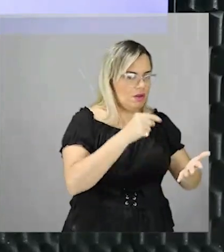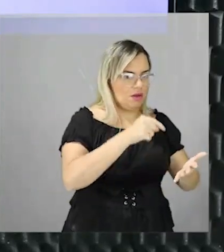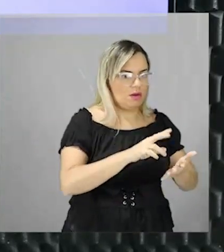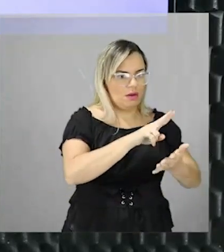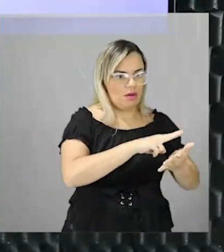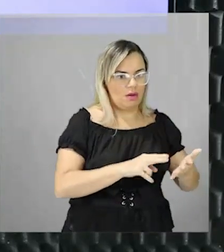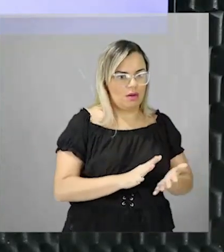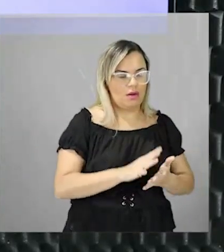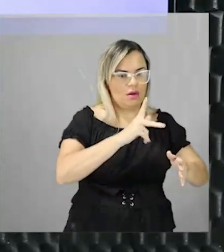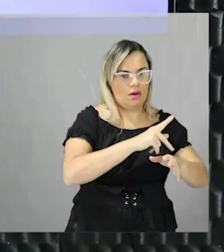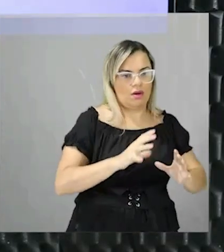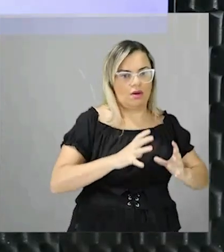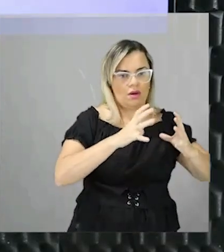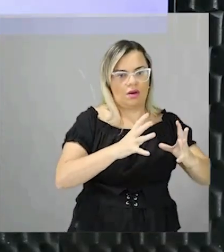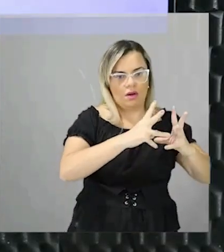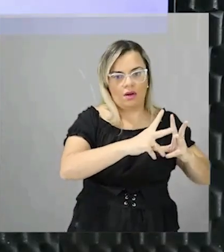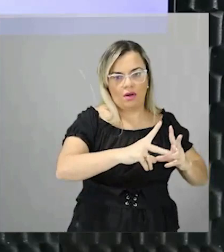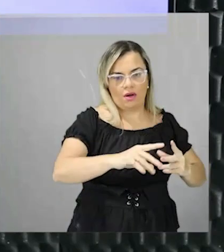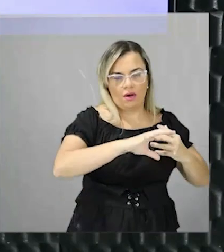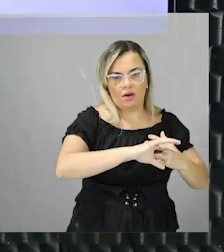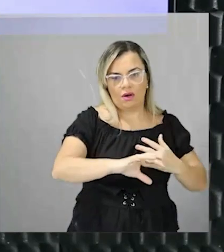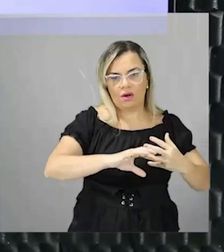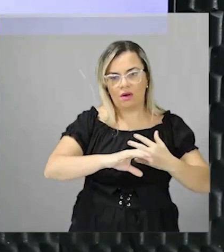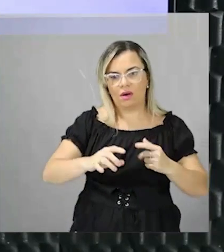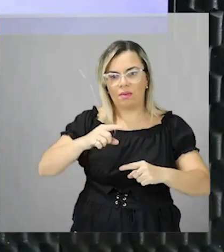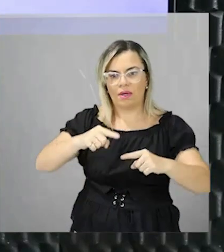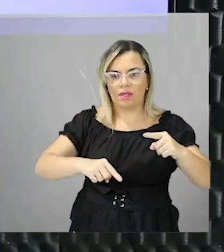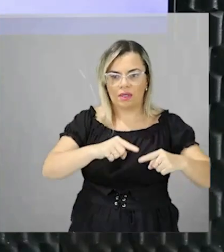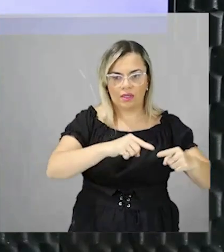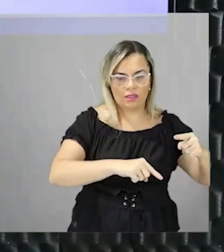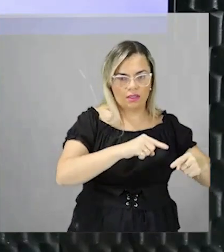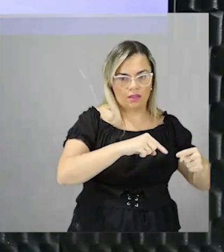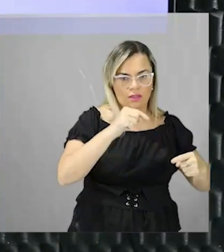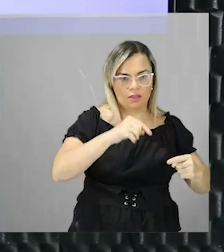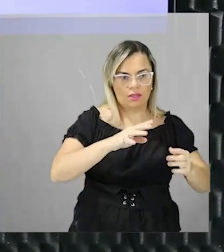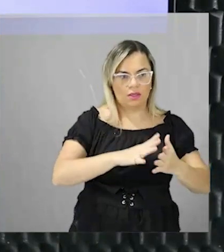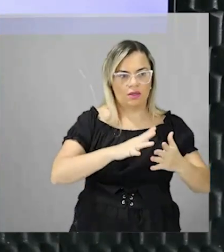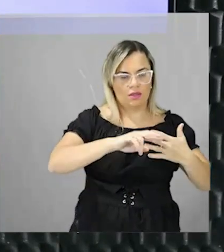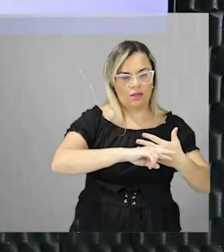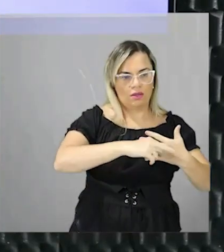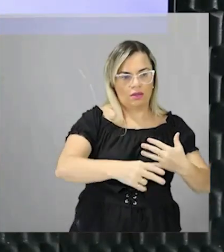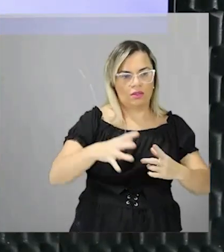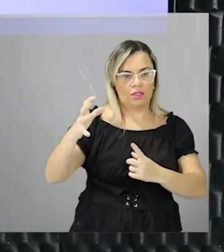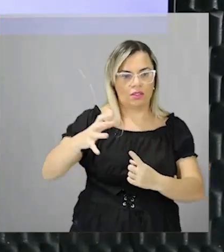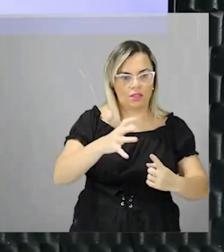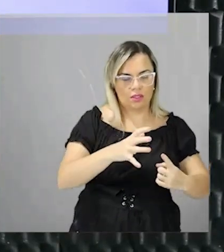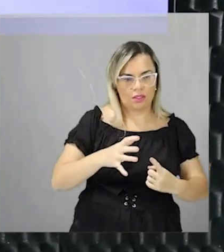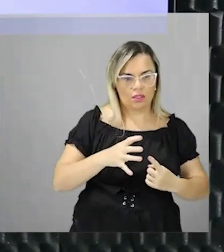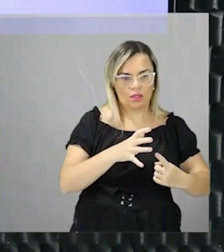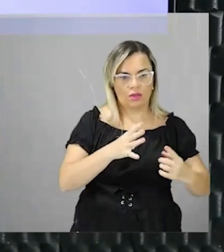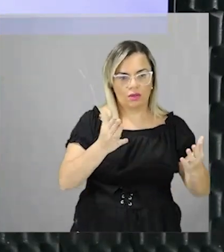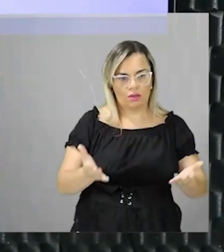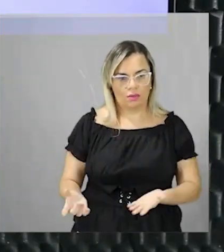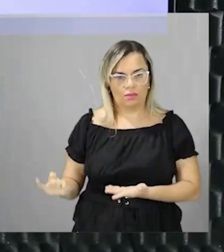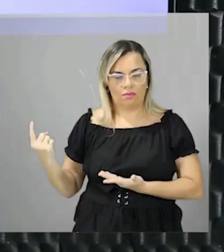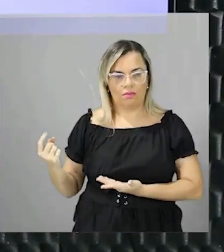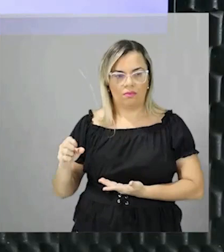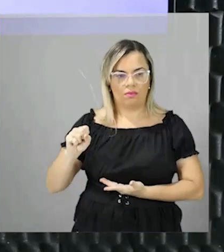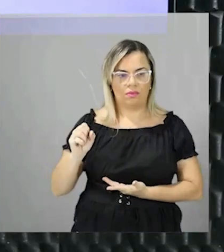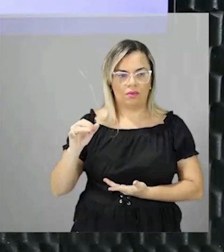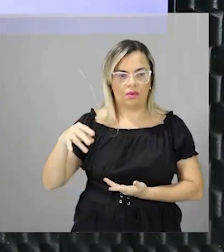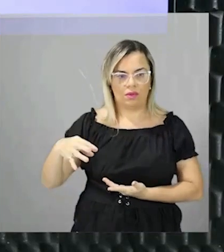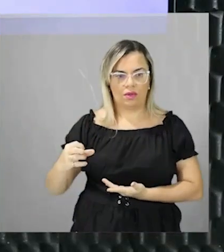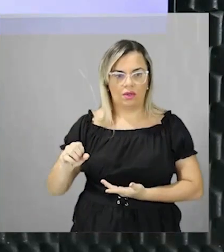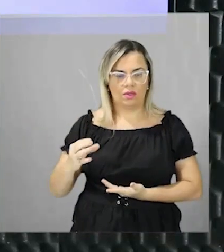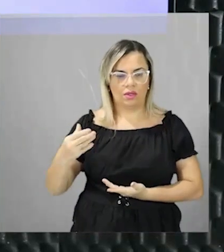ó, as rochas são desagregadas e decompostas e os materiais resultantes de sua ação, tais